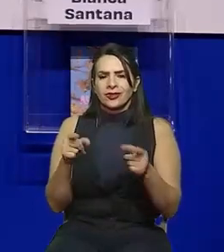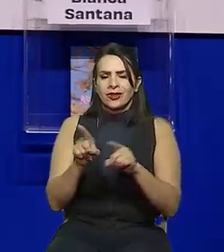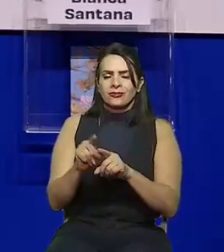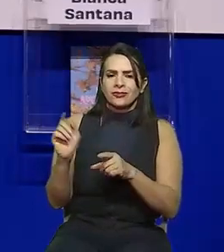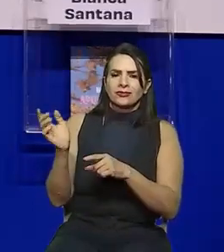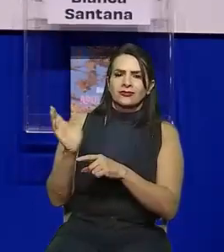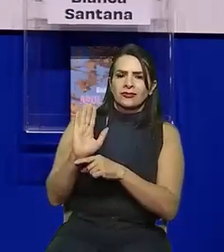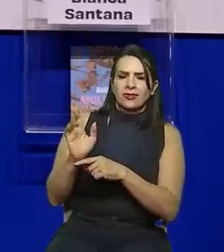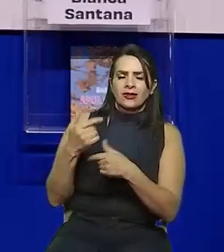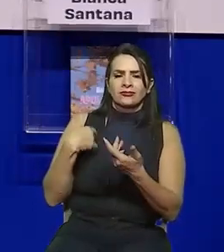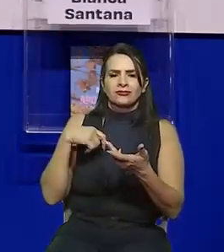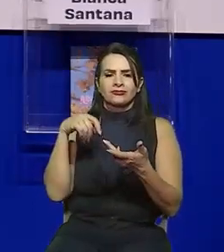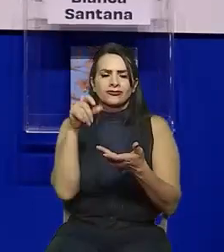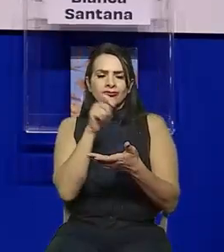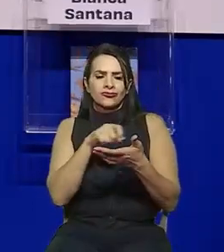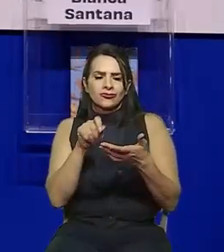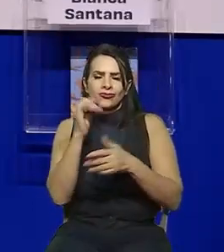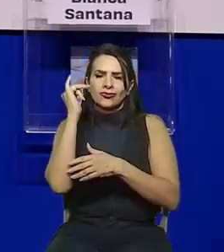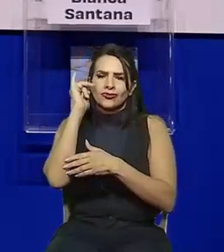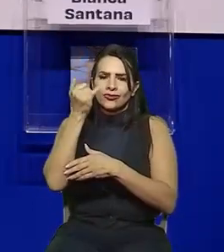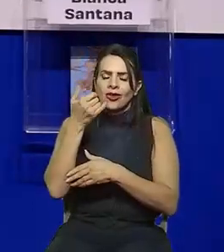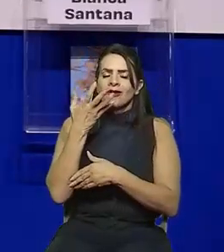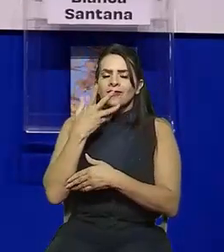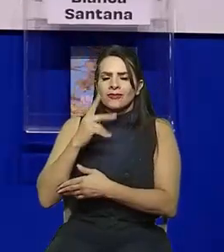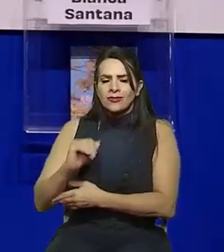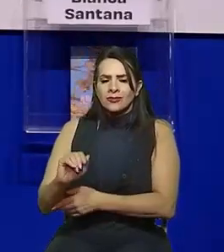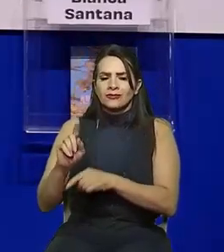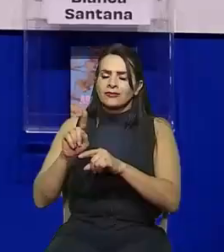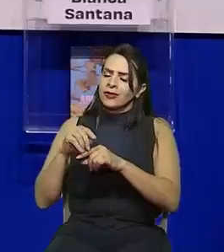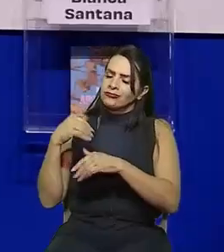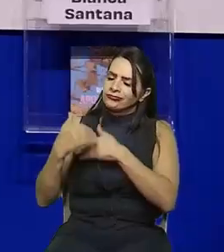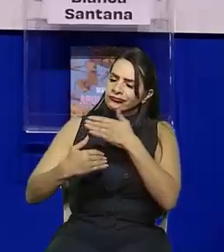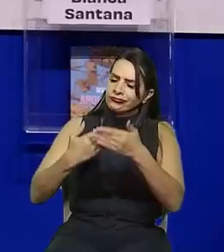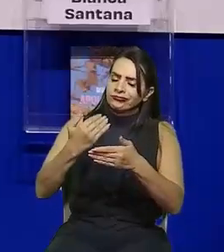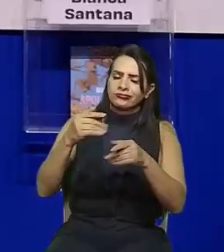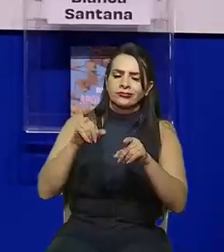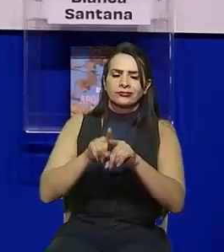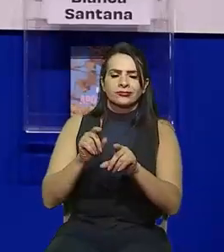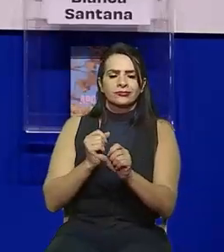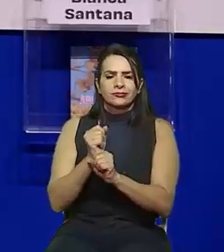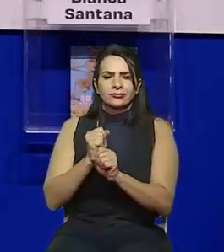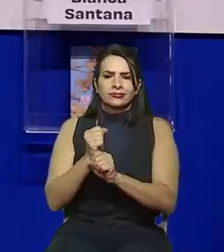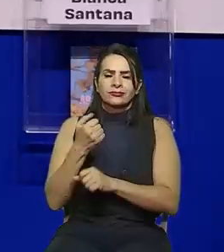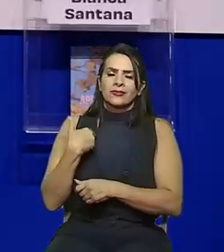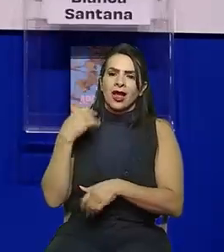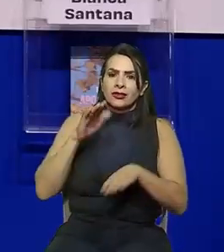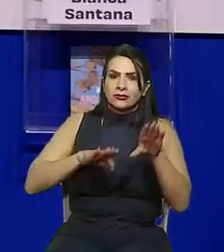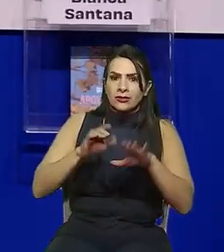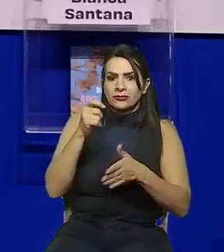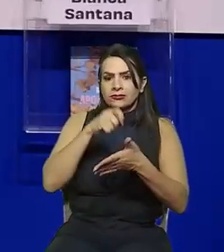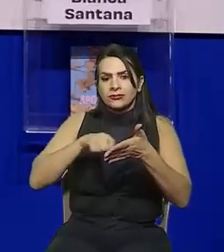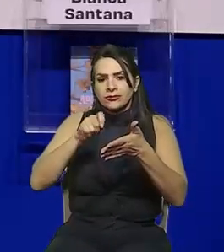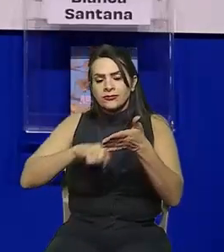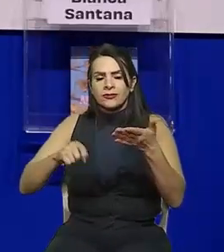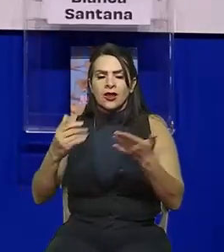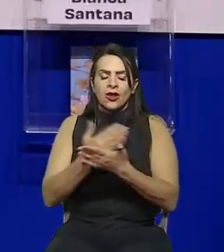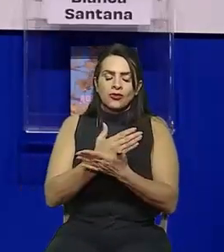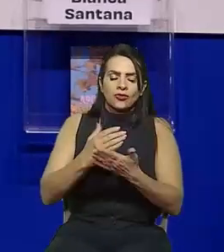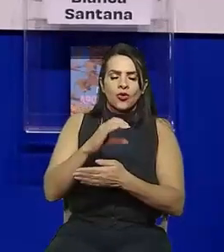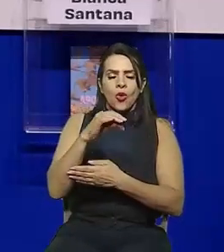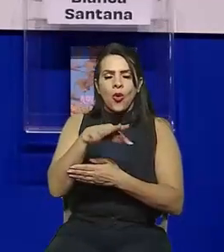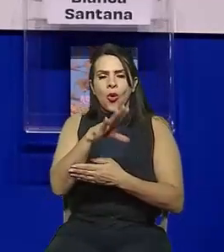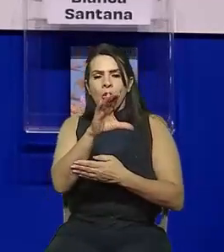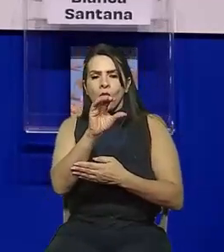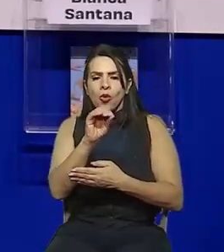novelas, histórias infantis, etc. Mas, ao longo da vida, de vez em quando, eu escrevi alguns contos. E um